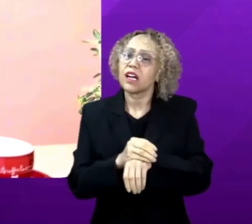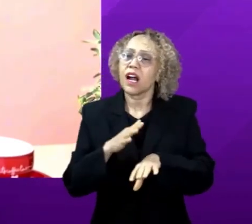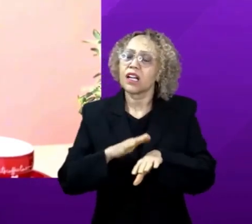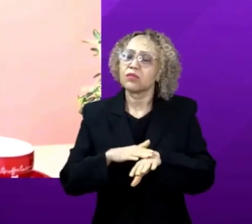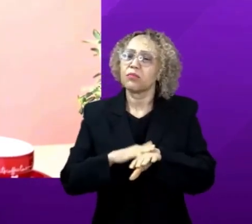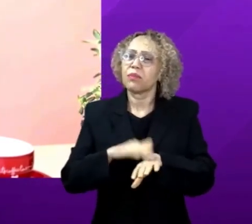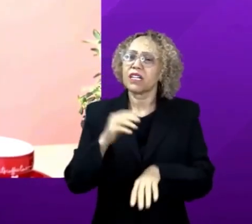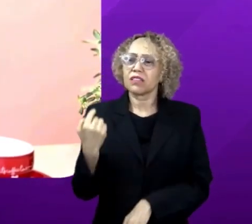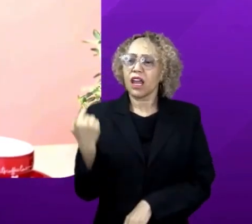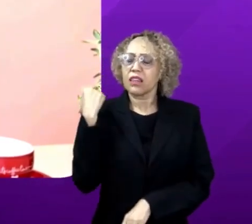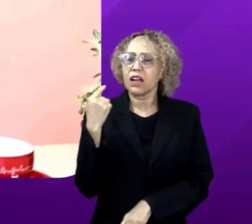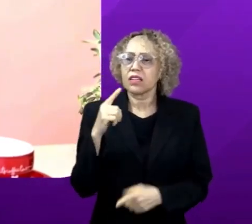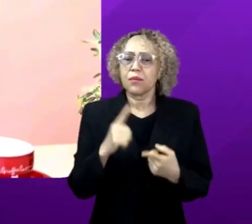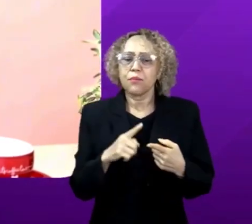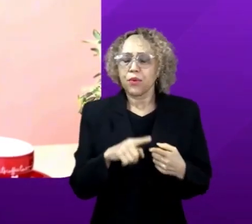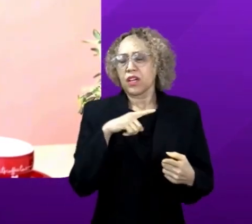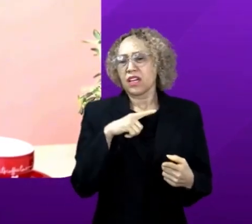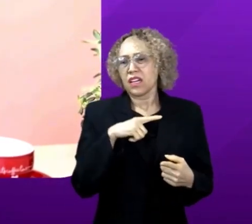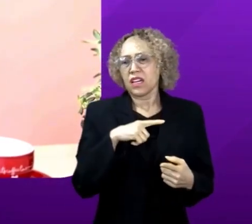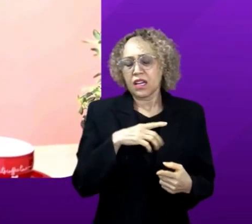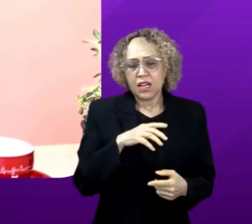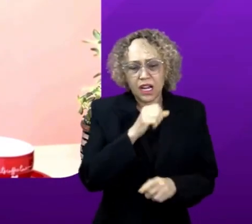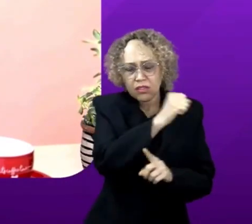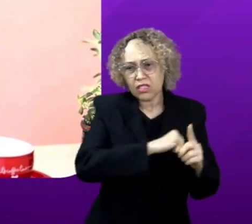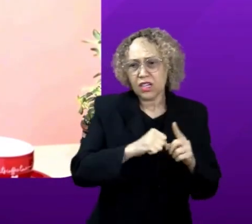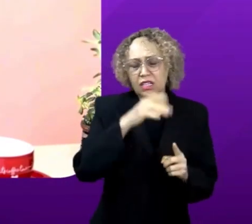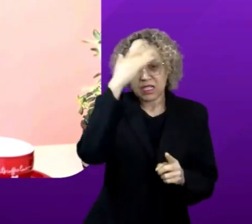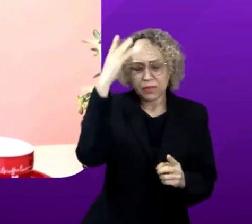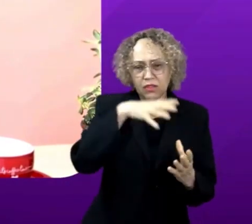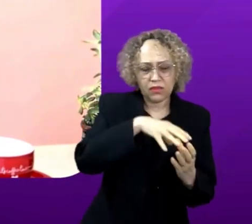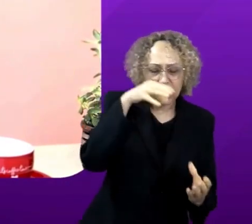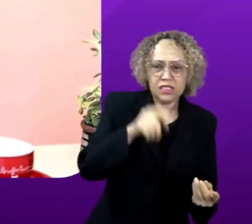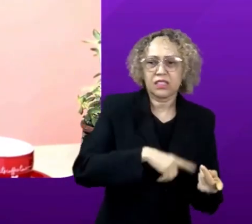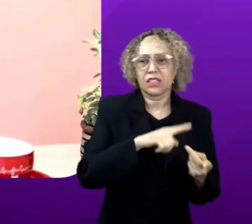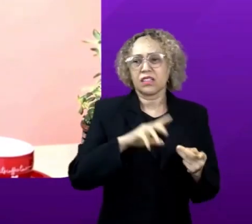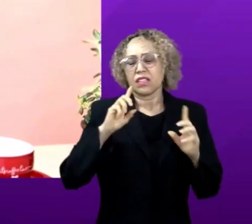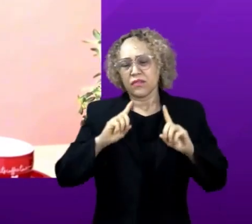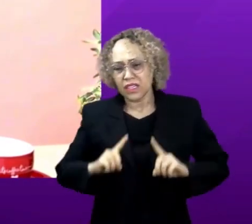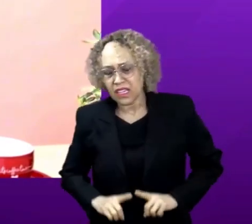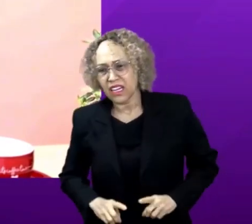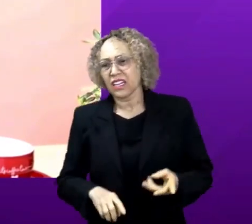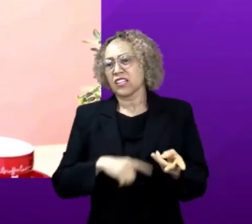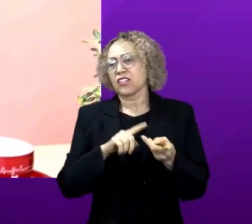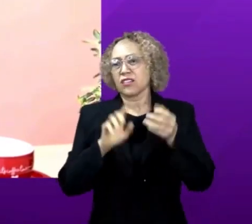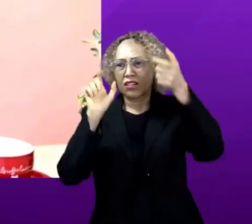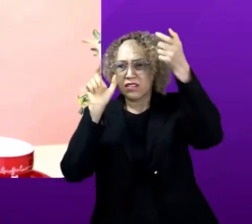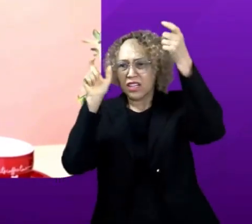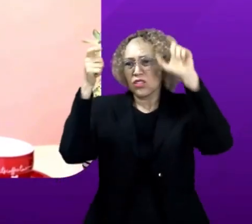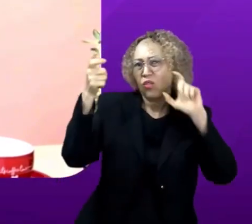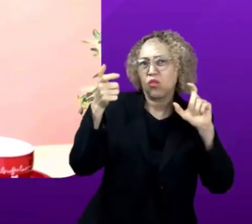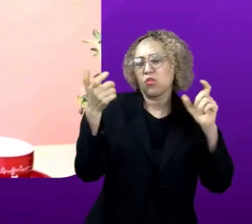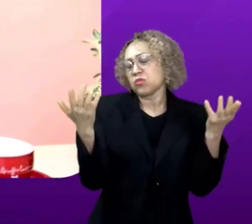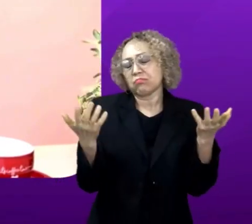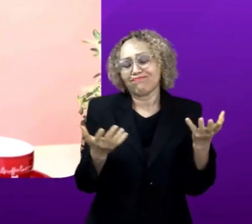crescente de crianças com deficiência, com algum tipo de espectro, com algum tipo de transtorno, e isso exige mais cuidado